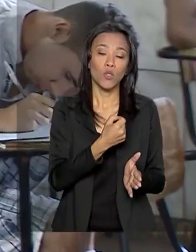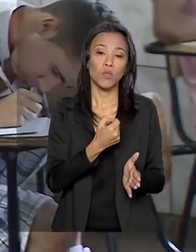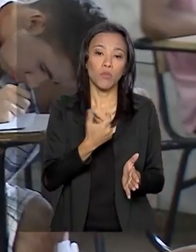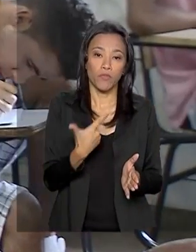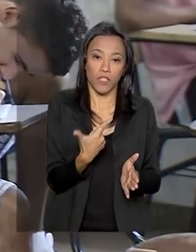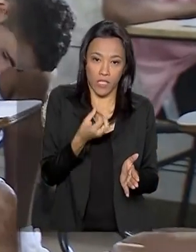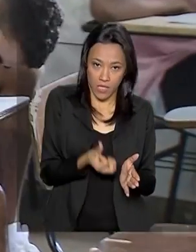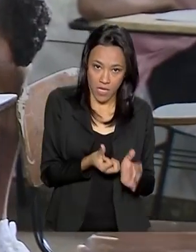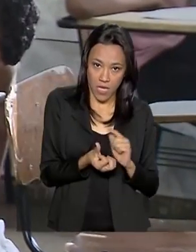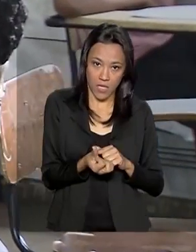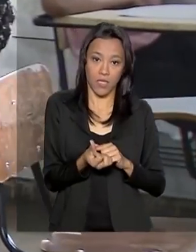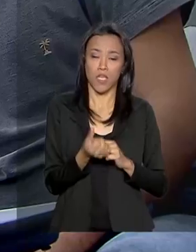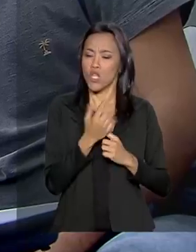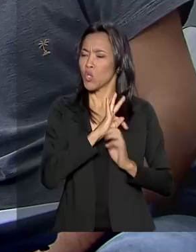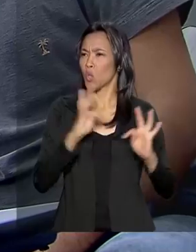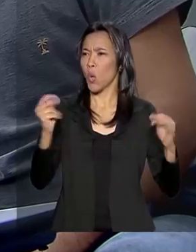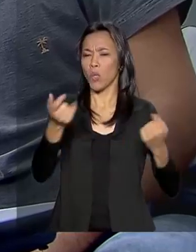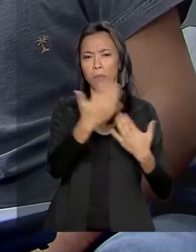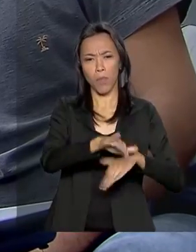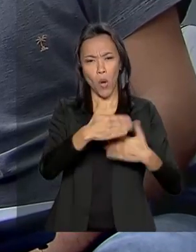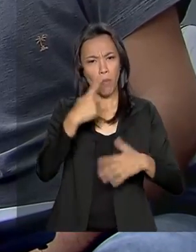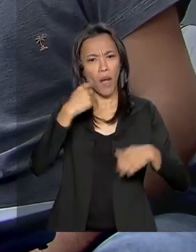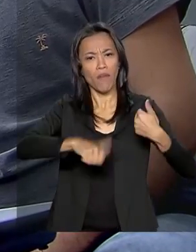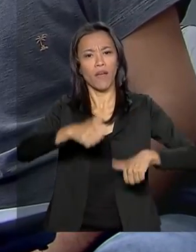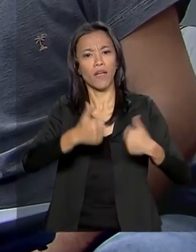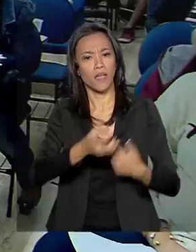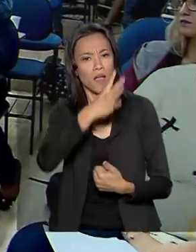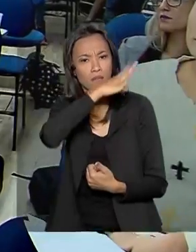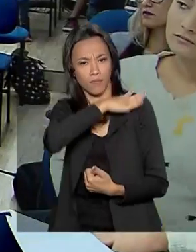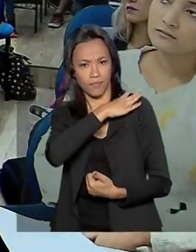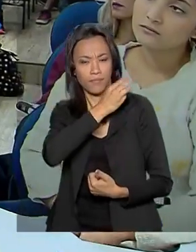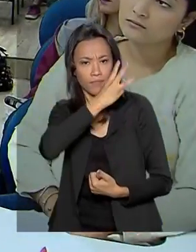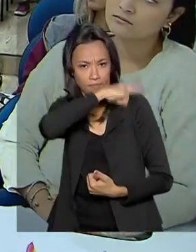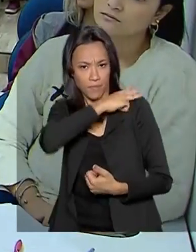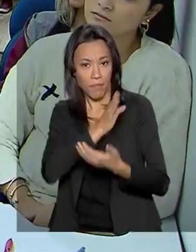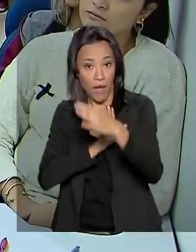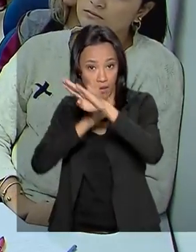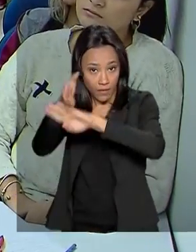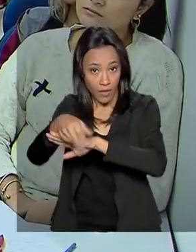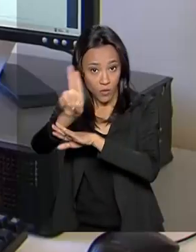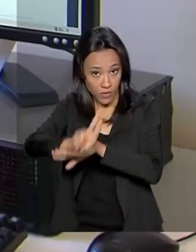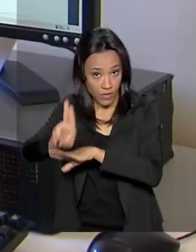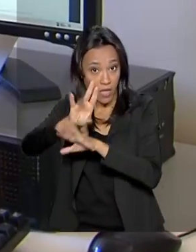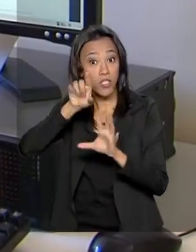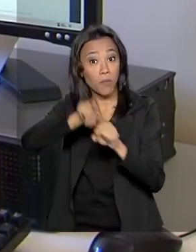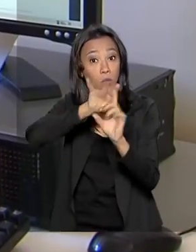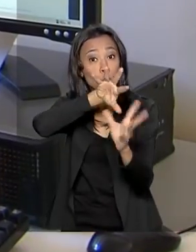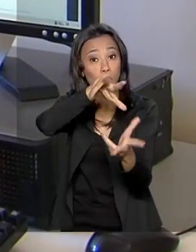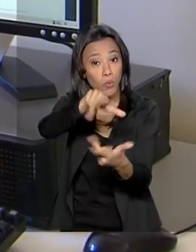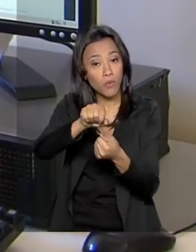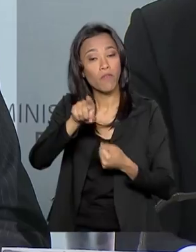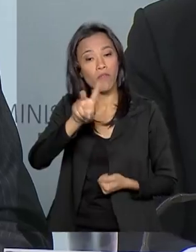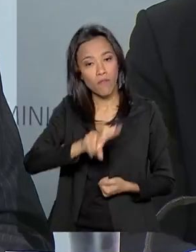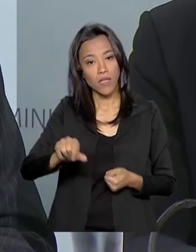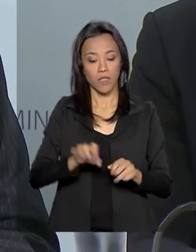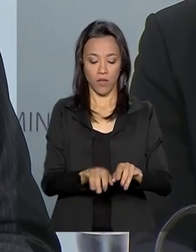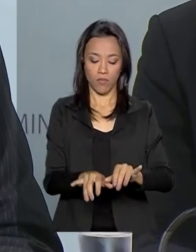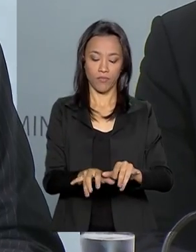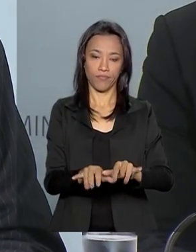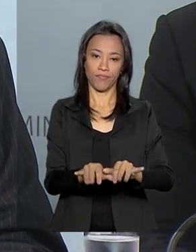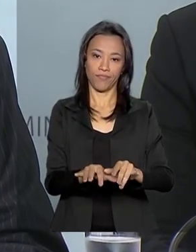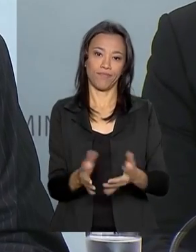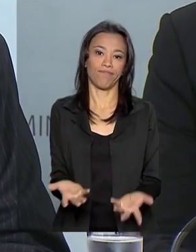toda a prova que avalia o ensino médio e abre as portas para universidades no Brasil e no mundo, será digital. É